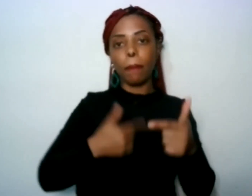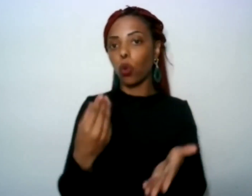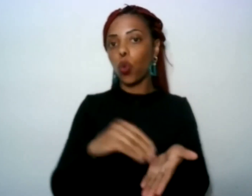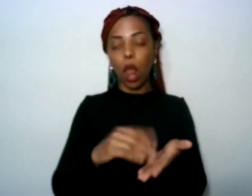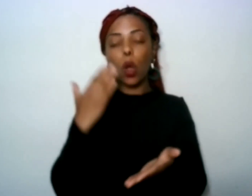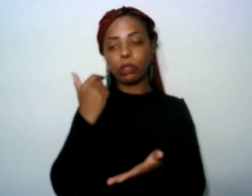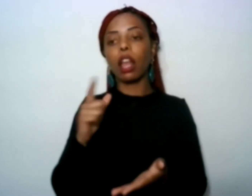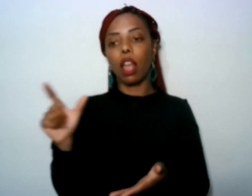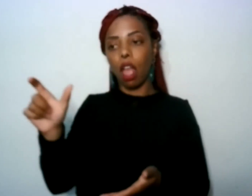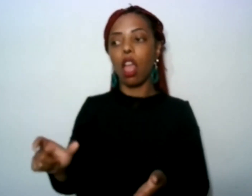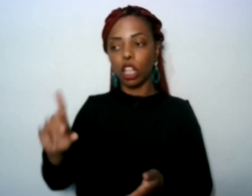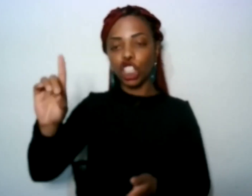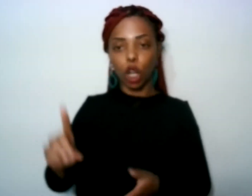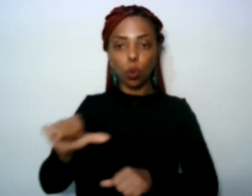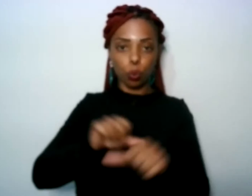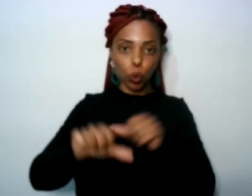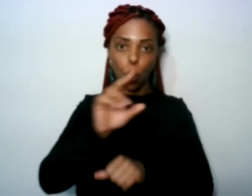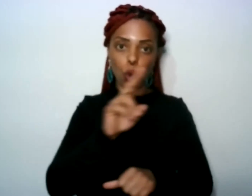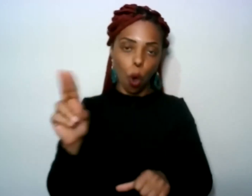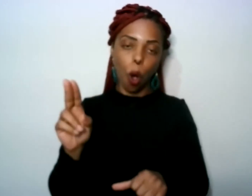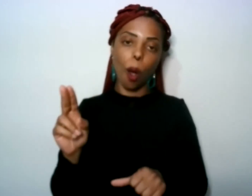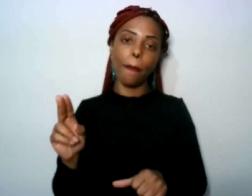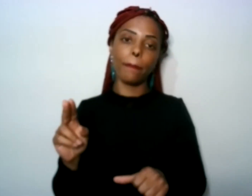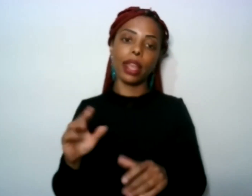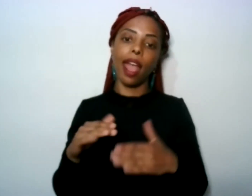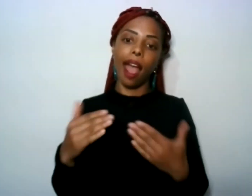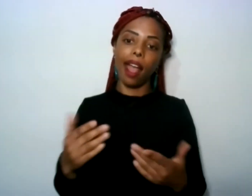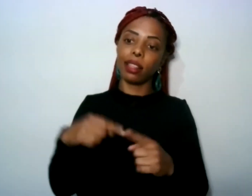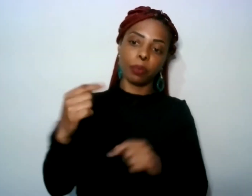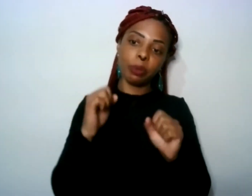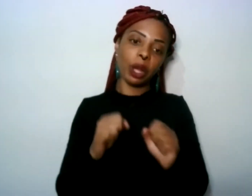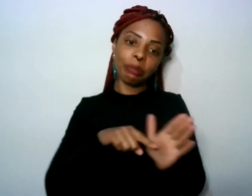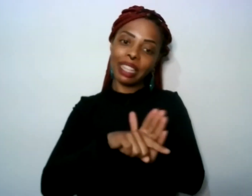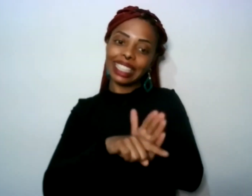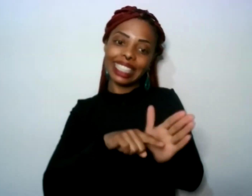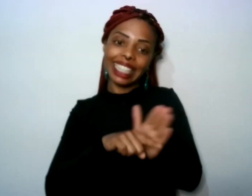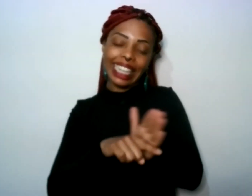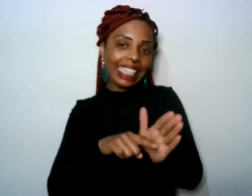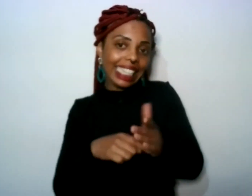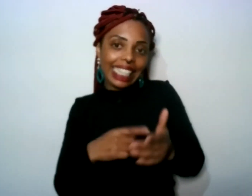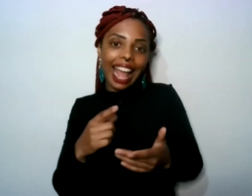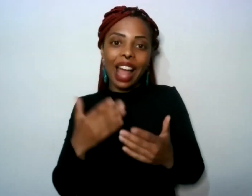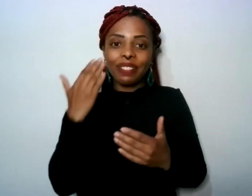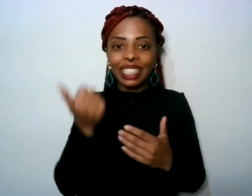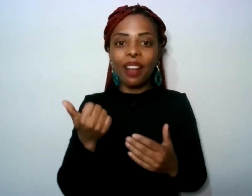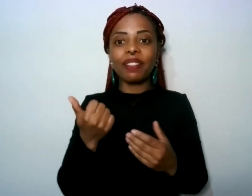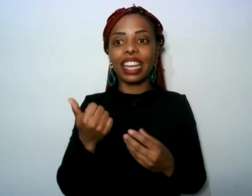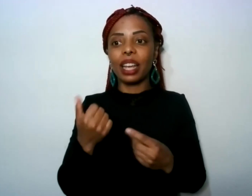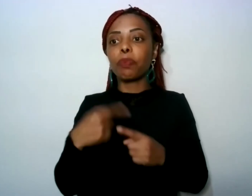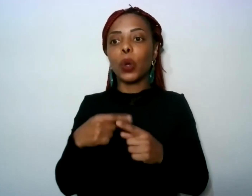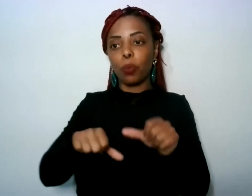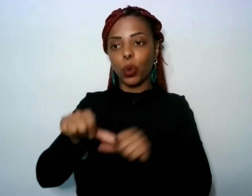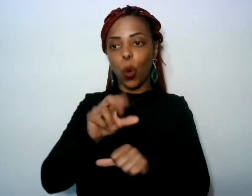esse diretor da época e depois a gente pode pesquisar pode fazer outra pesquisa relativa a isso e o